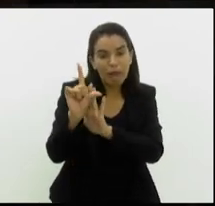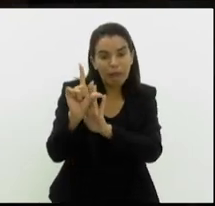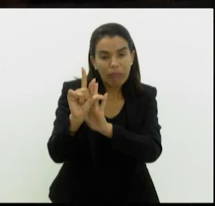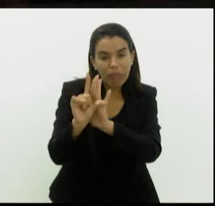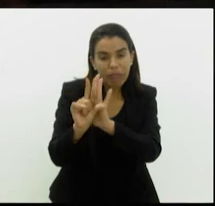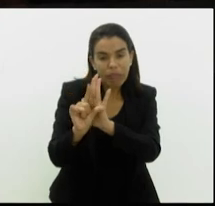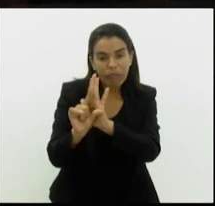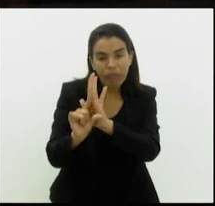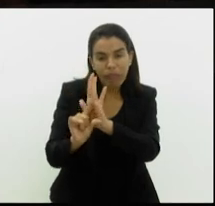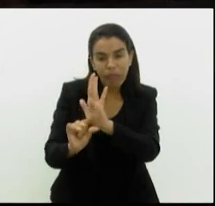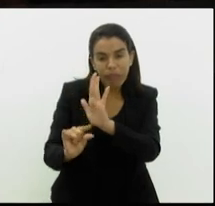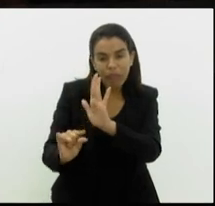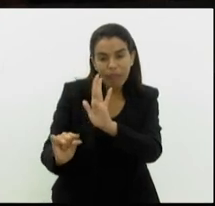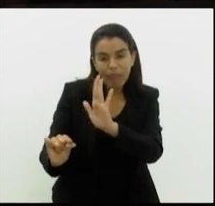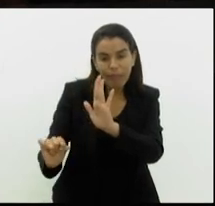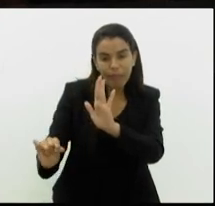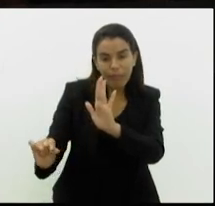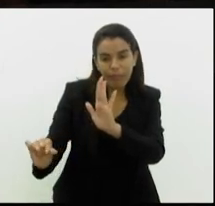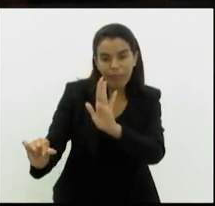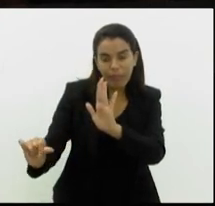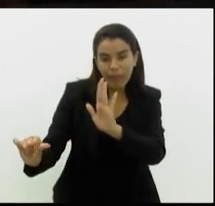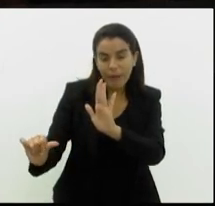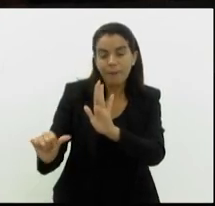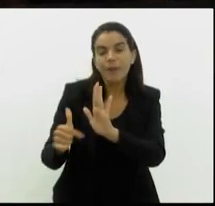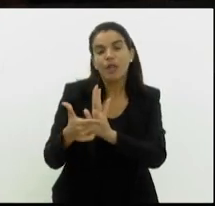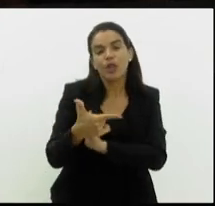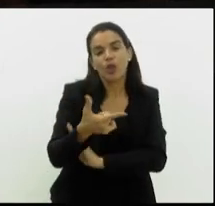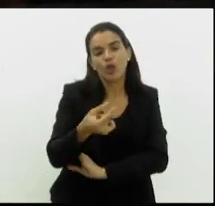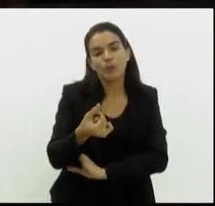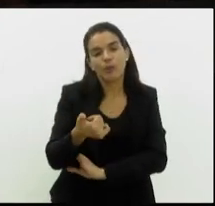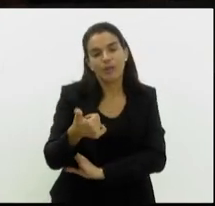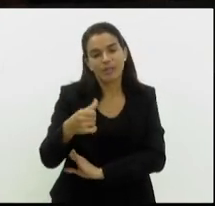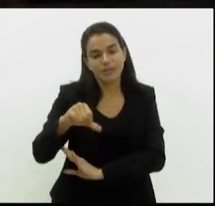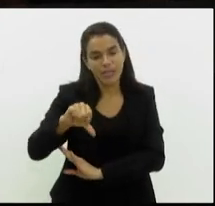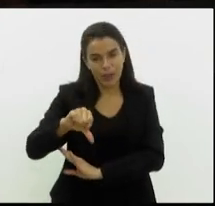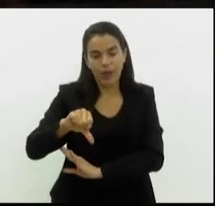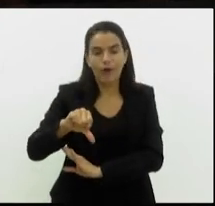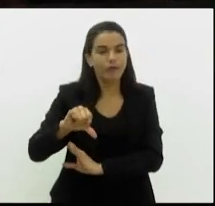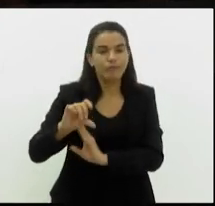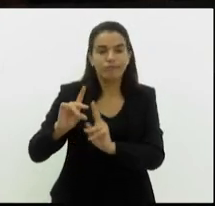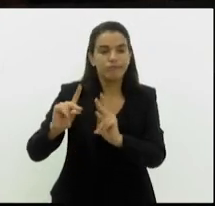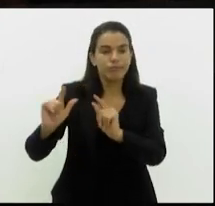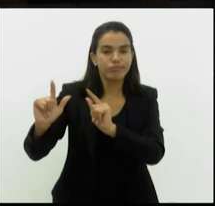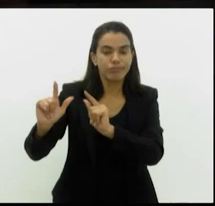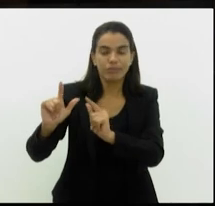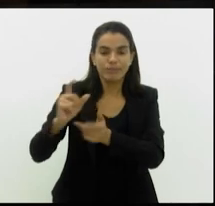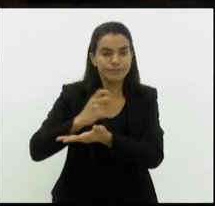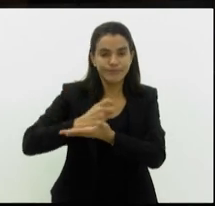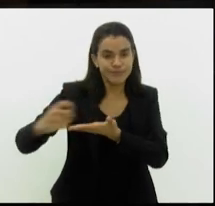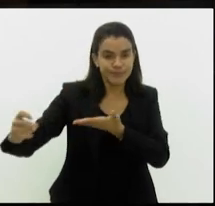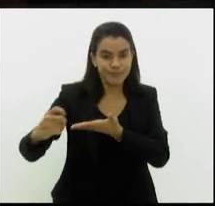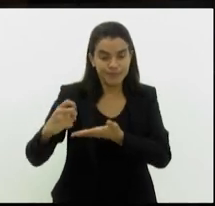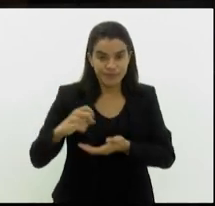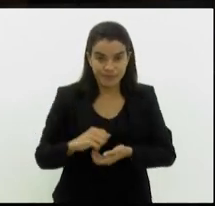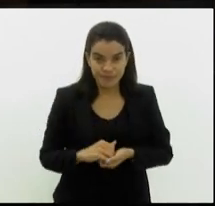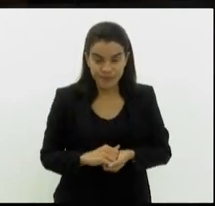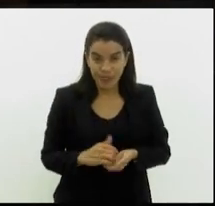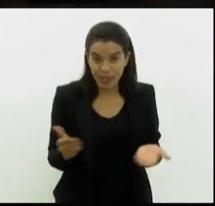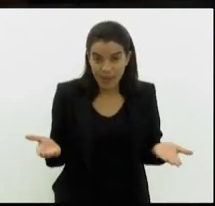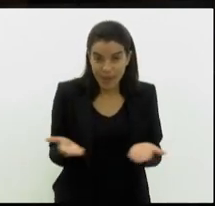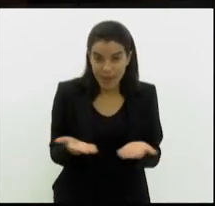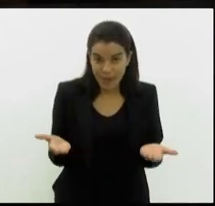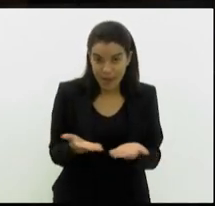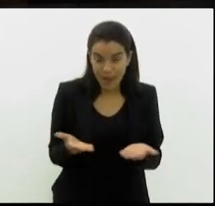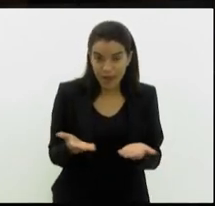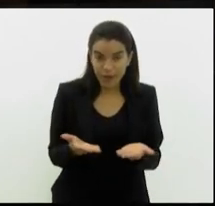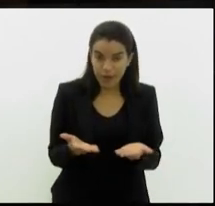ficarem irrisórias em 19 ser extinto. E agora ele